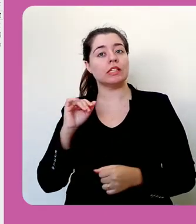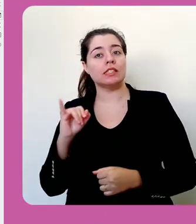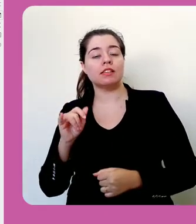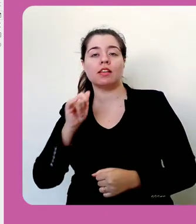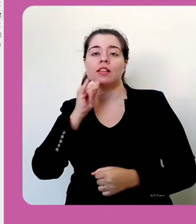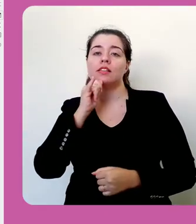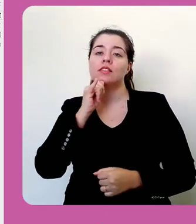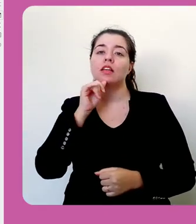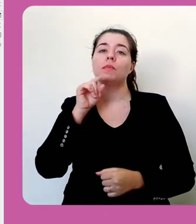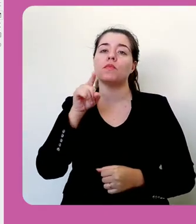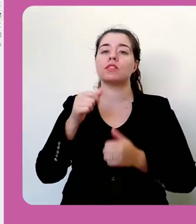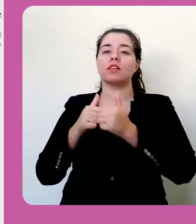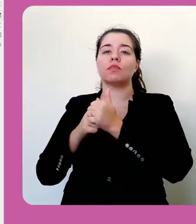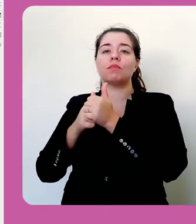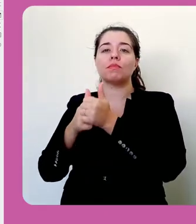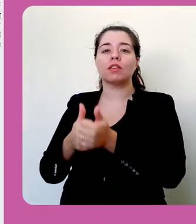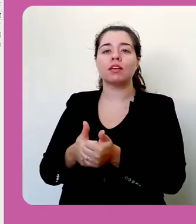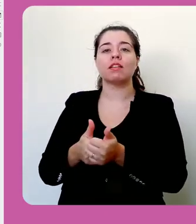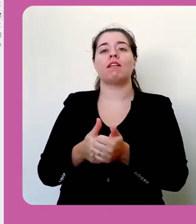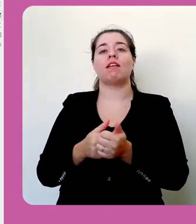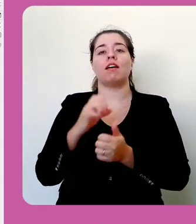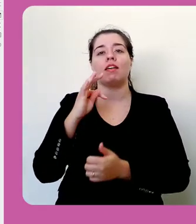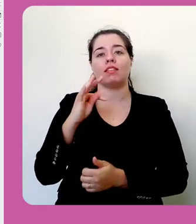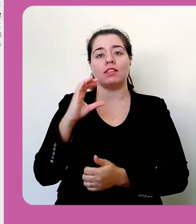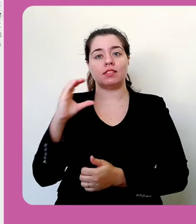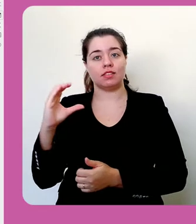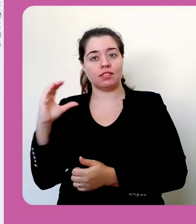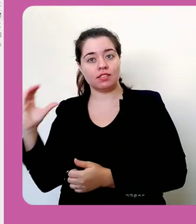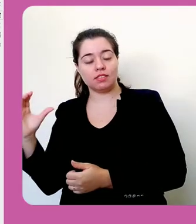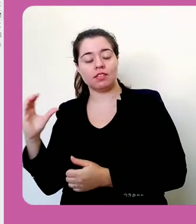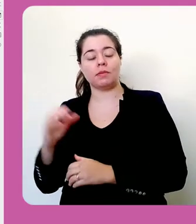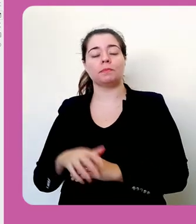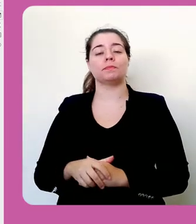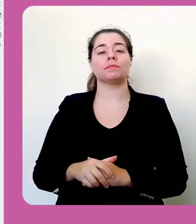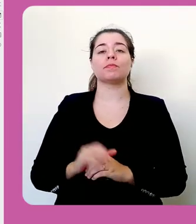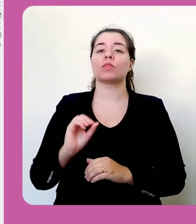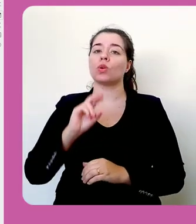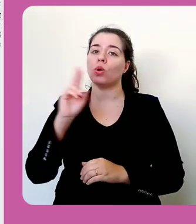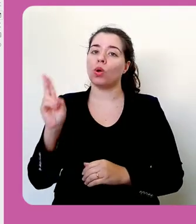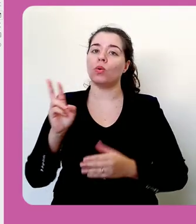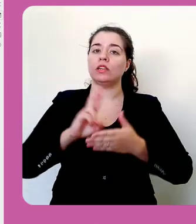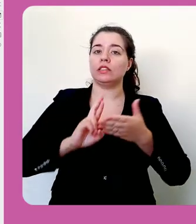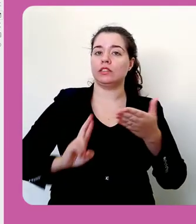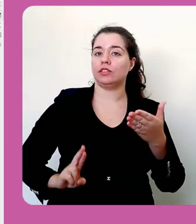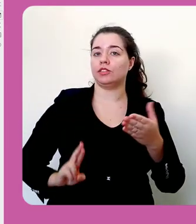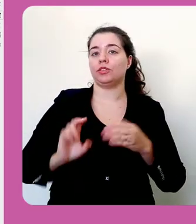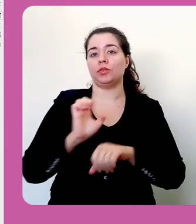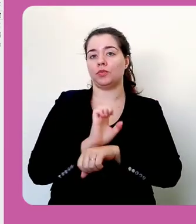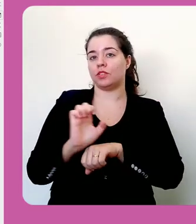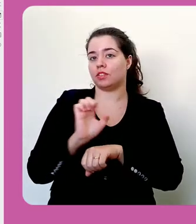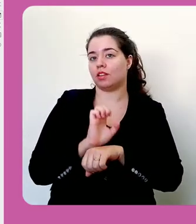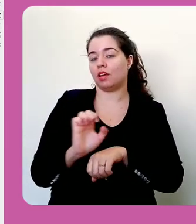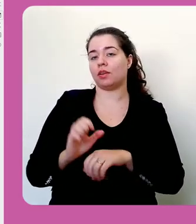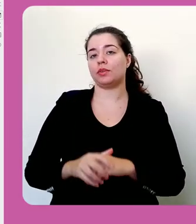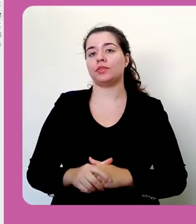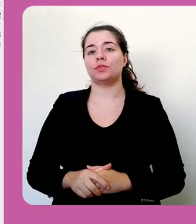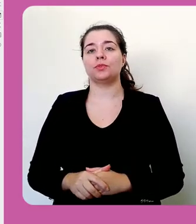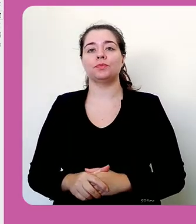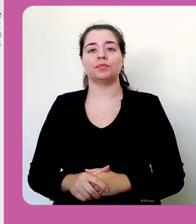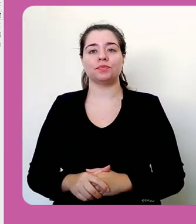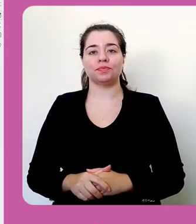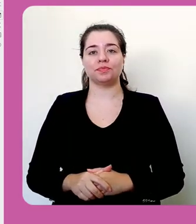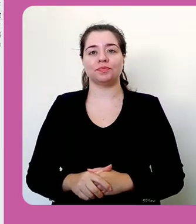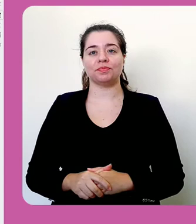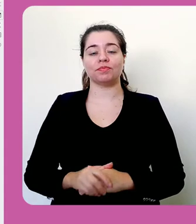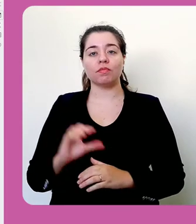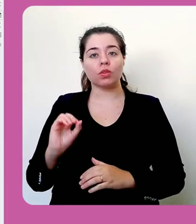ou se você quiser que o seu aluno, permitir que o seu aluno faça quantas